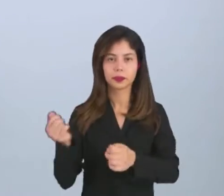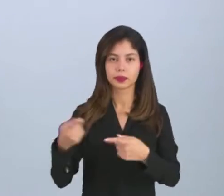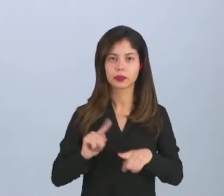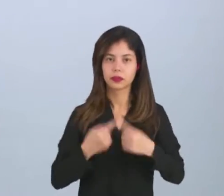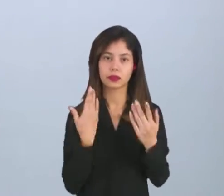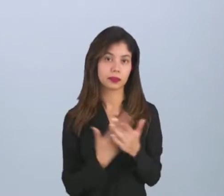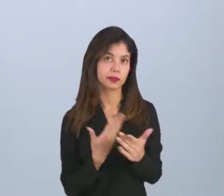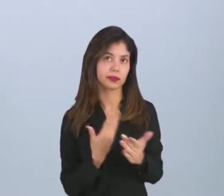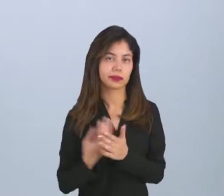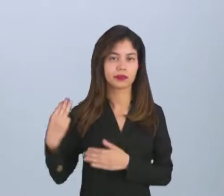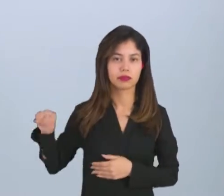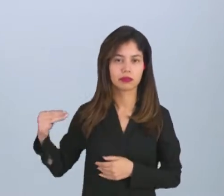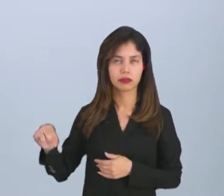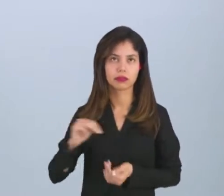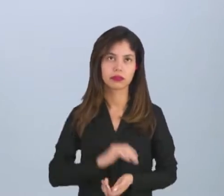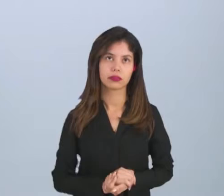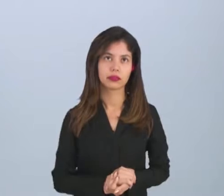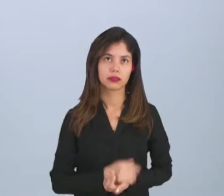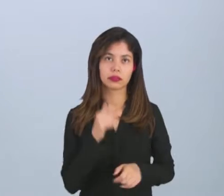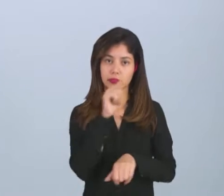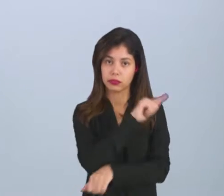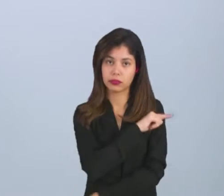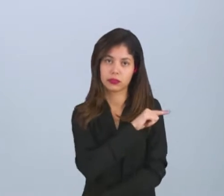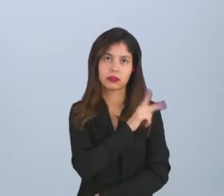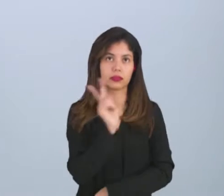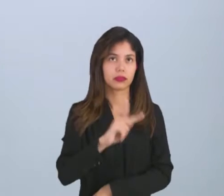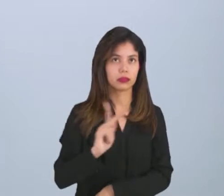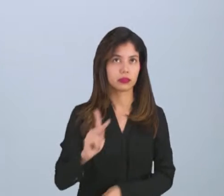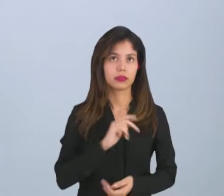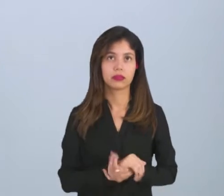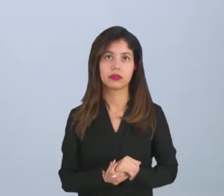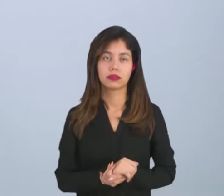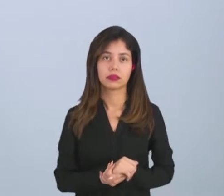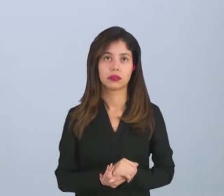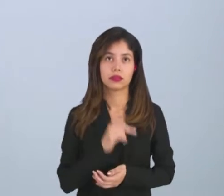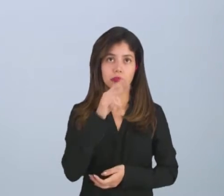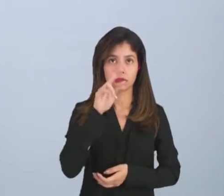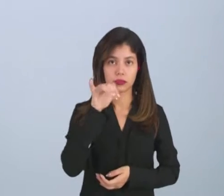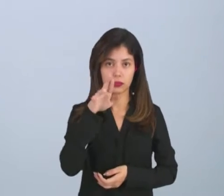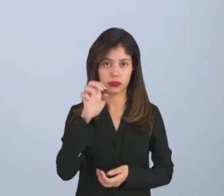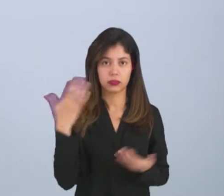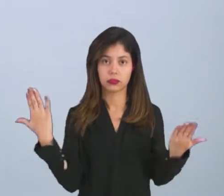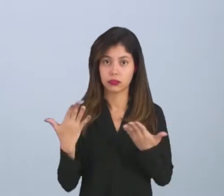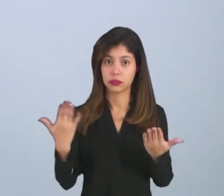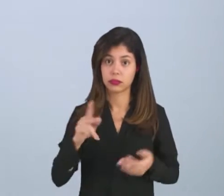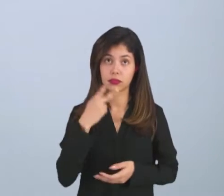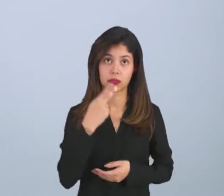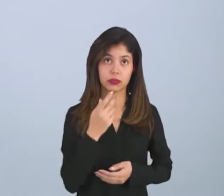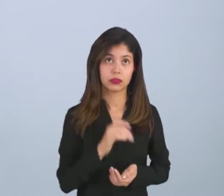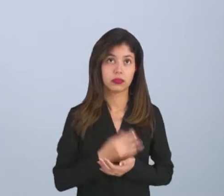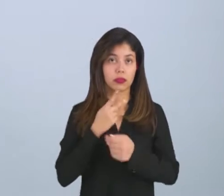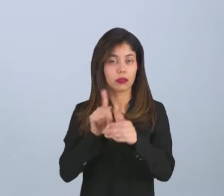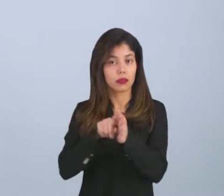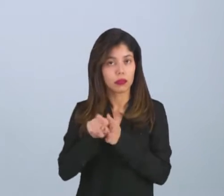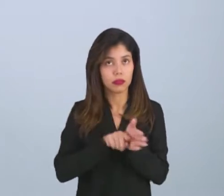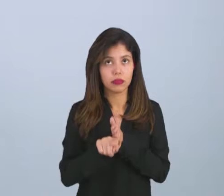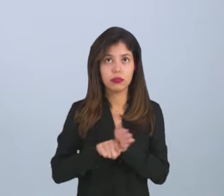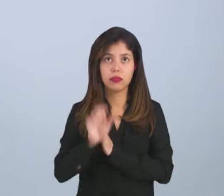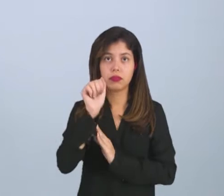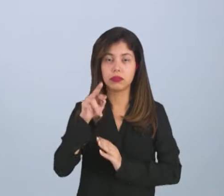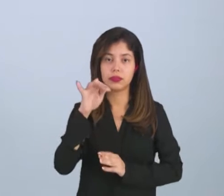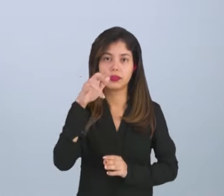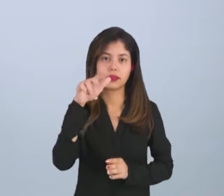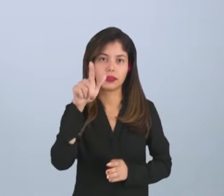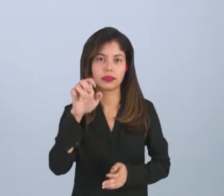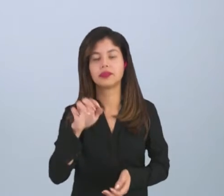Sejam bem-vindos a mais uma aula de matemática do 7º ano. Eu sou a professora Fabiane Farias e na nossa aula de hoje nós vamos falar sobre pesquisa e